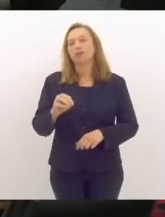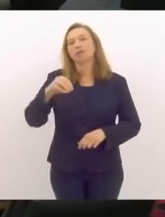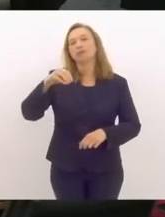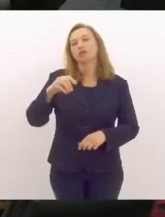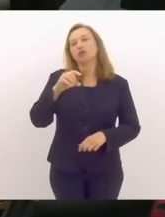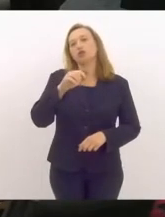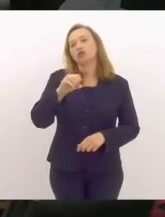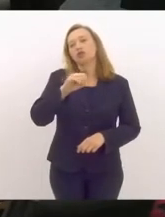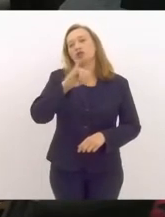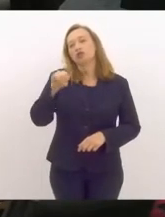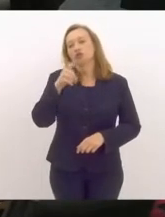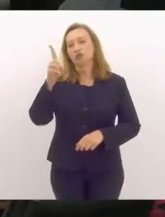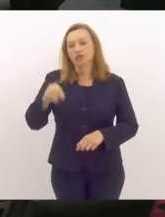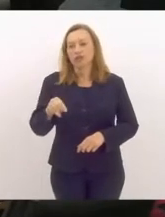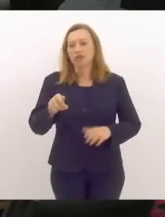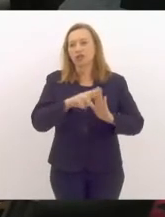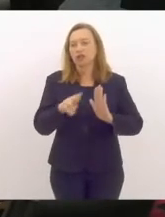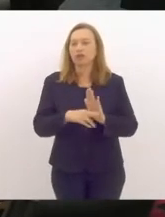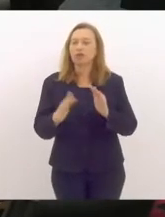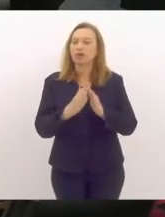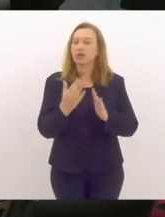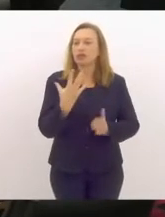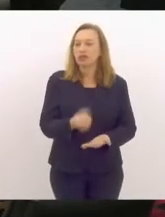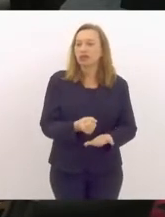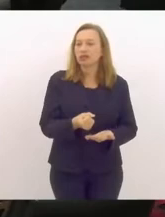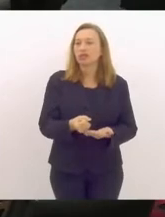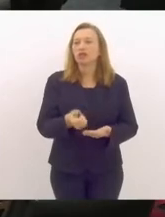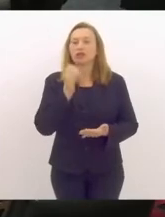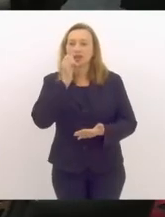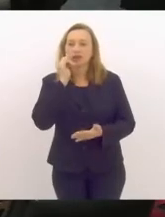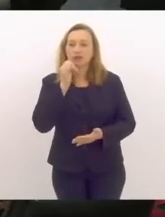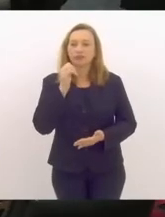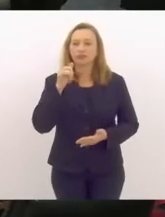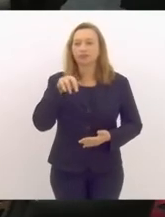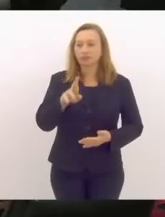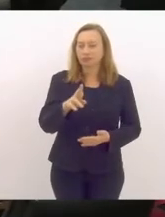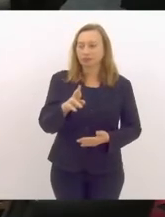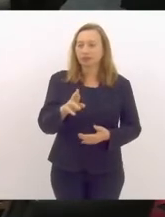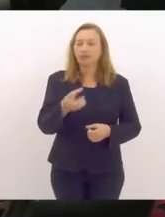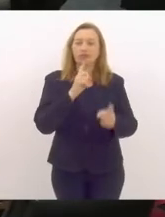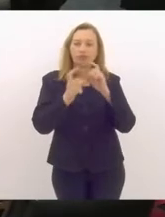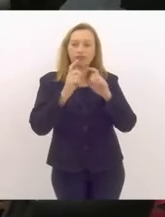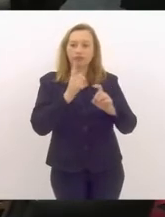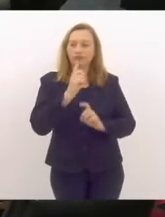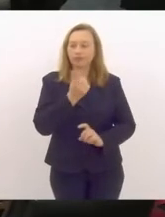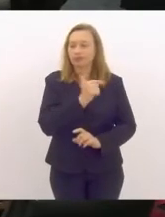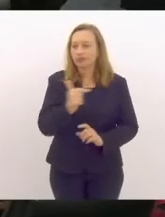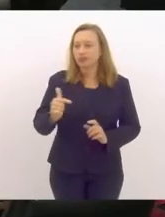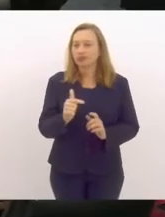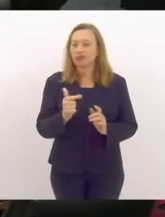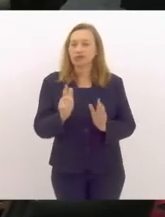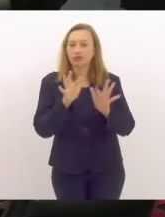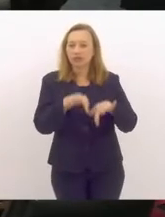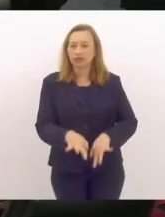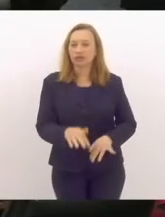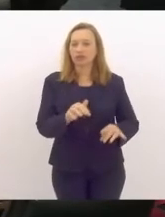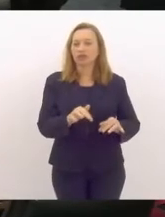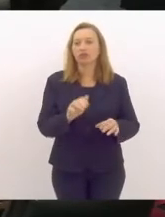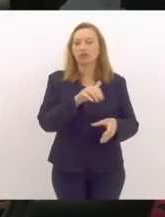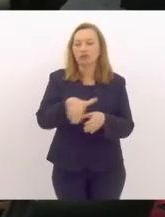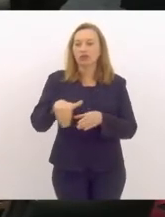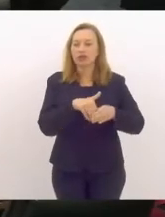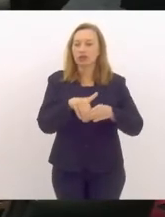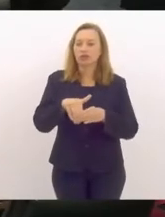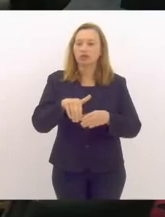Parecida à Comissão de Normas Internas e Proporções Externas, favorável, relator deputado Rosenberg Reis. Em discussão, não havendo quem queira discutir, encerrada a discussão, em